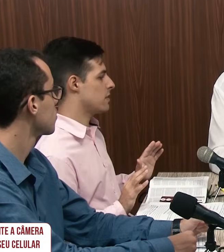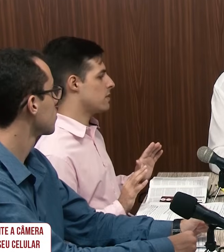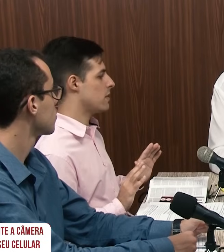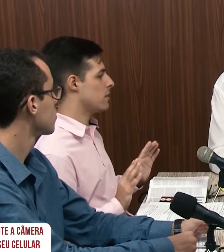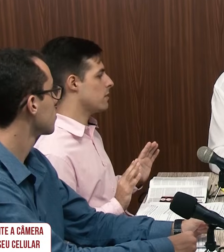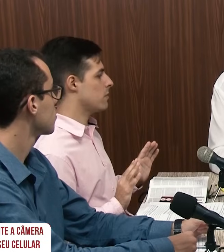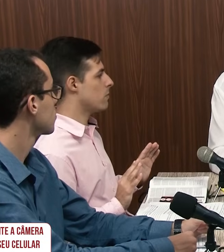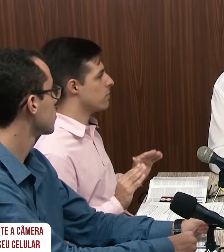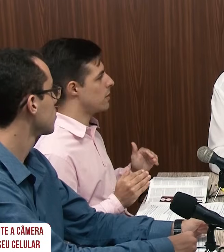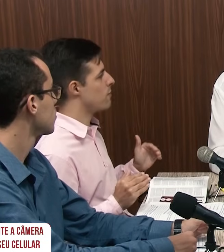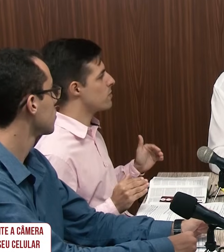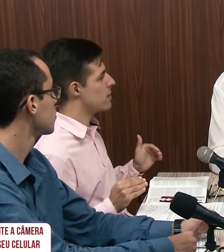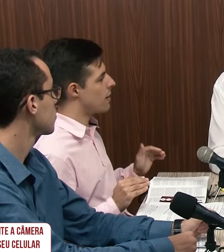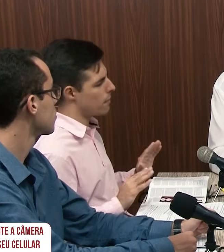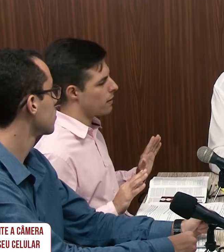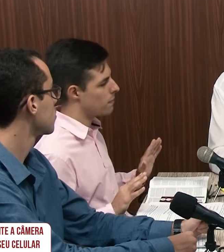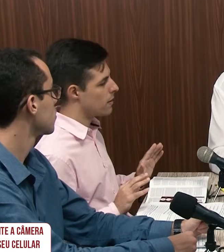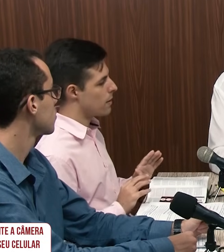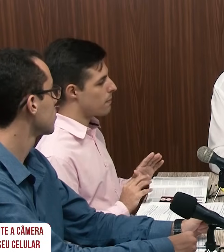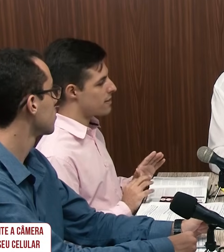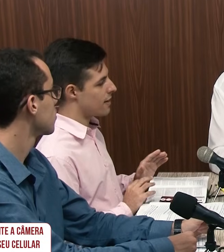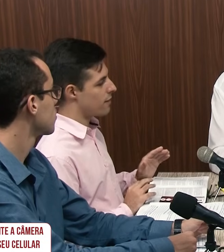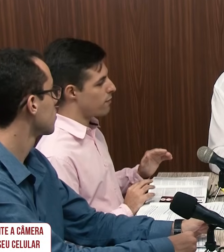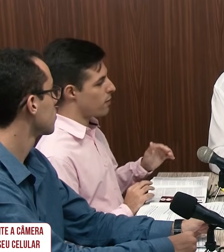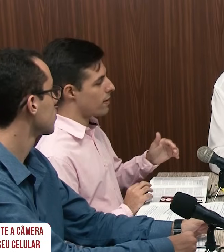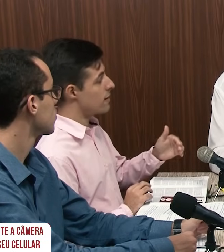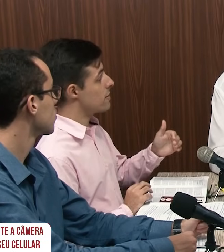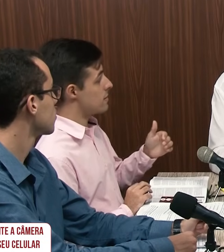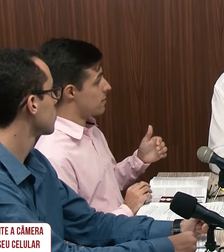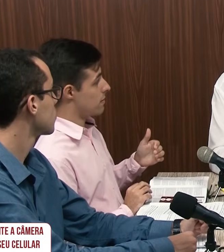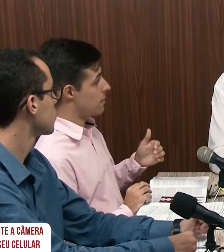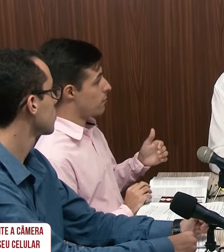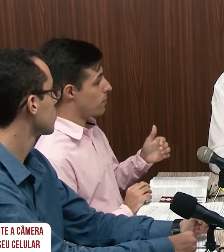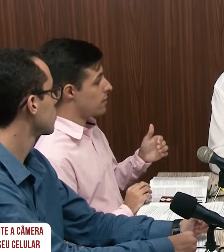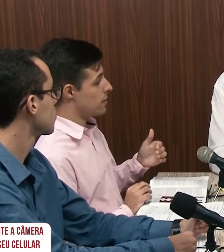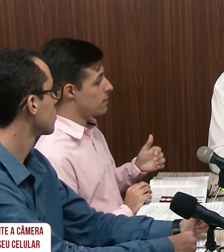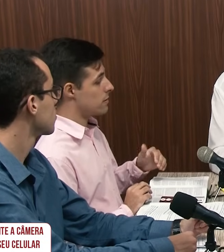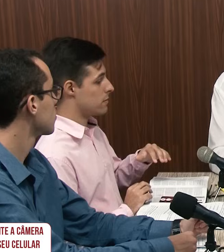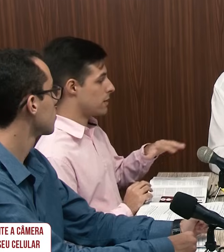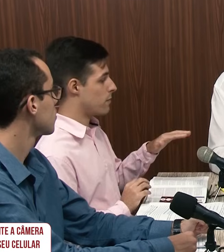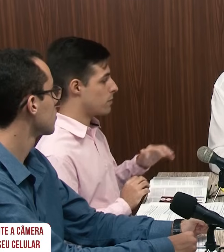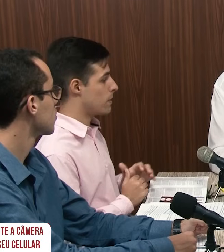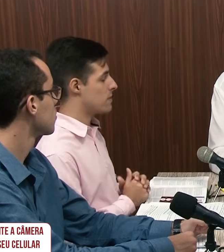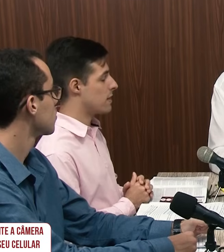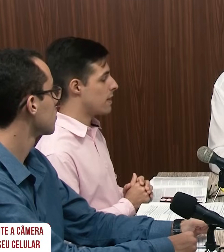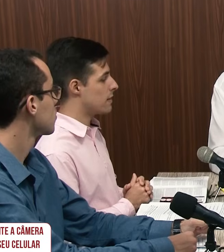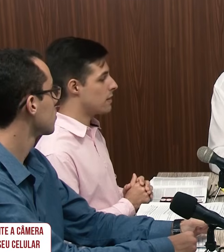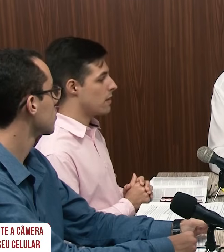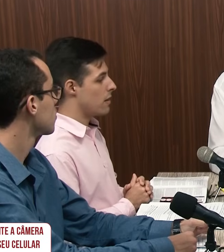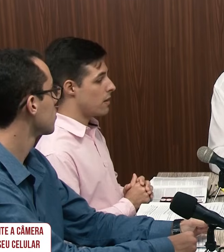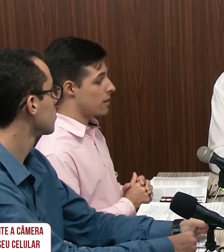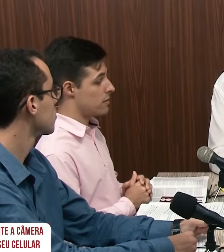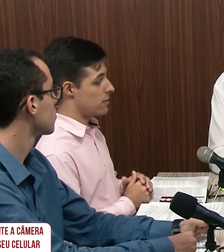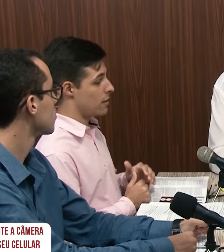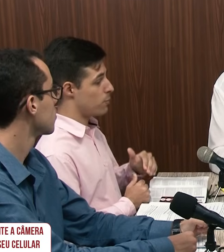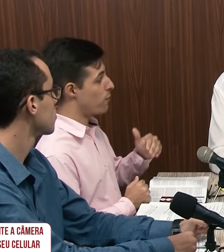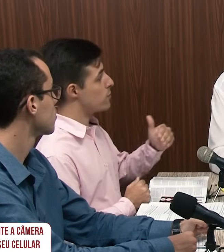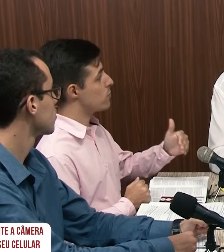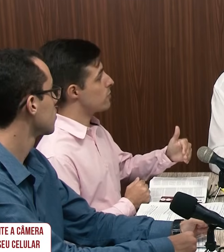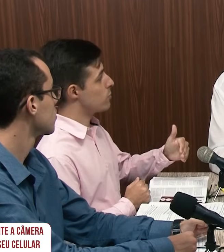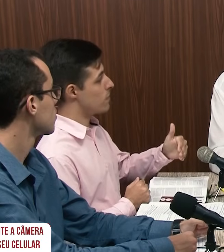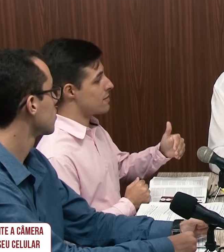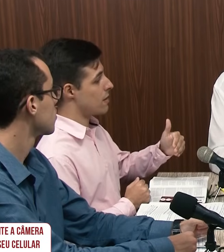Né? E a gente ali não queria forçar, amém. Mas aí veio uma criança, estava numa bicicleta, e